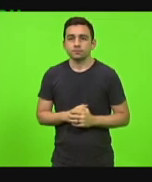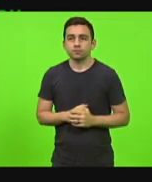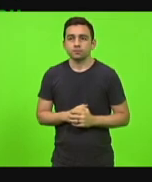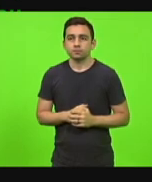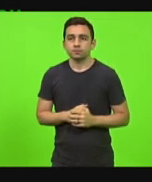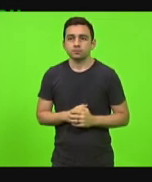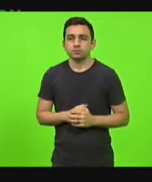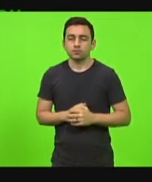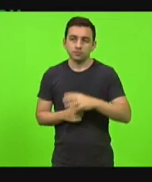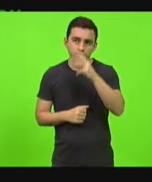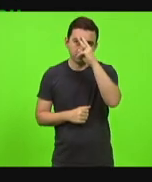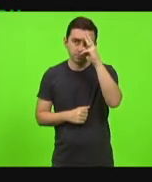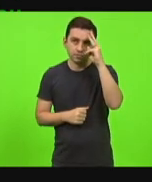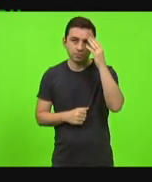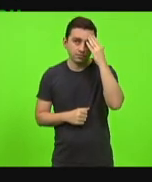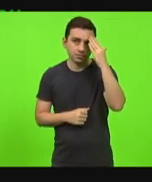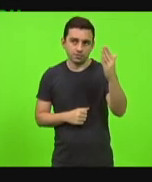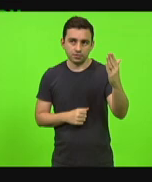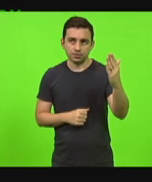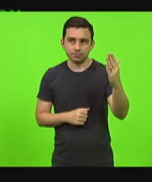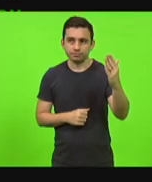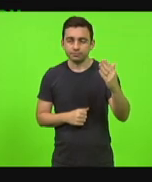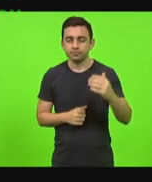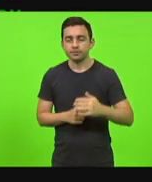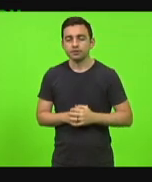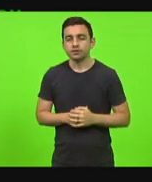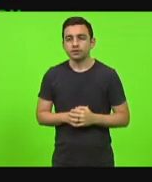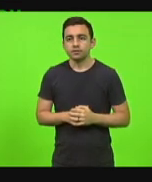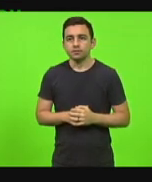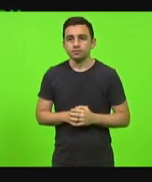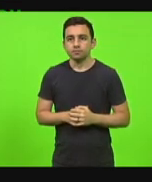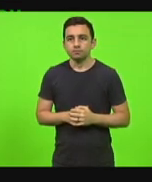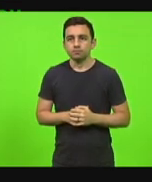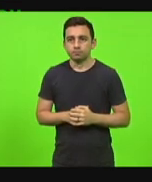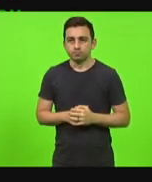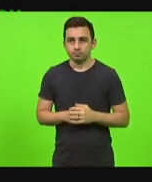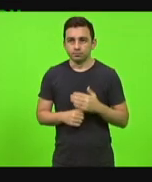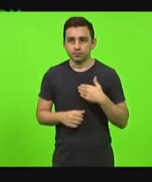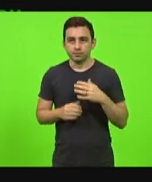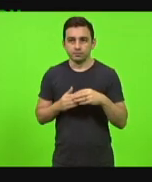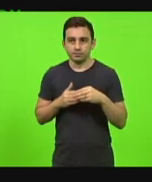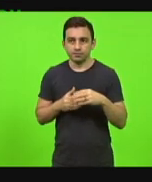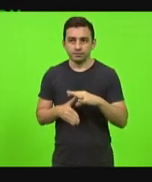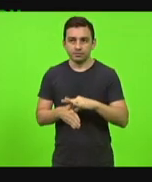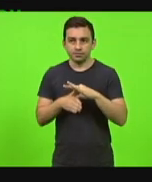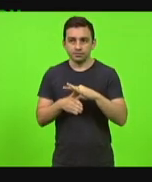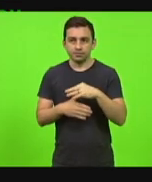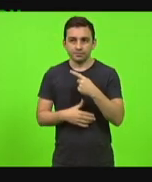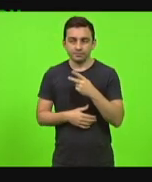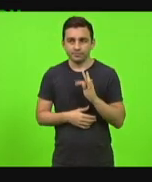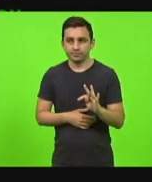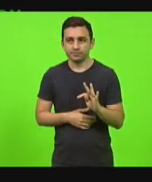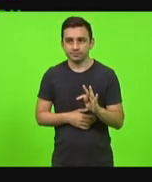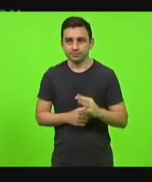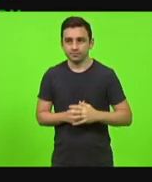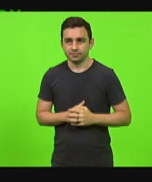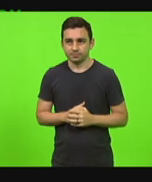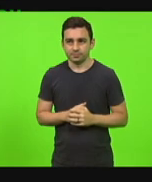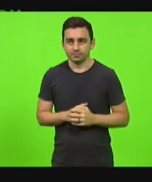Weber, obrigado pela deferência e me conduzir na liderança da bancada do PT.